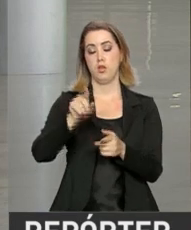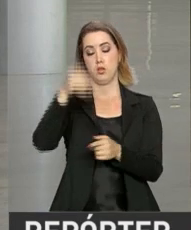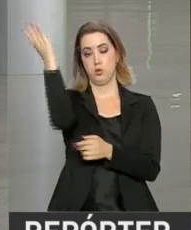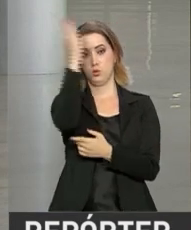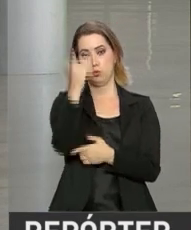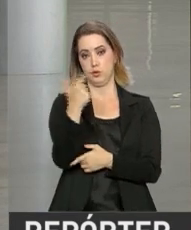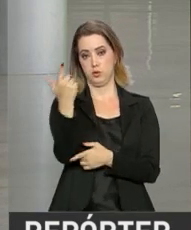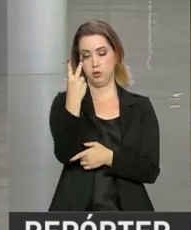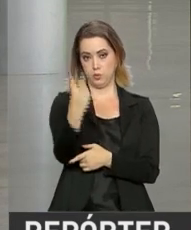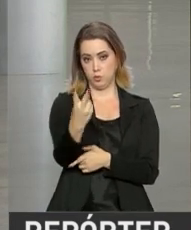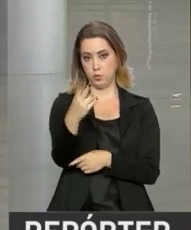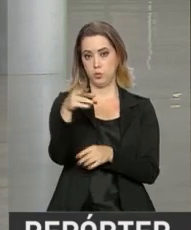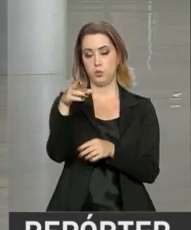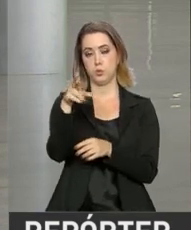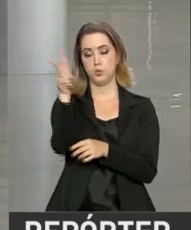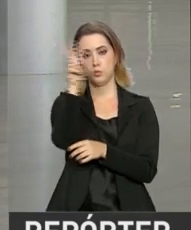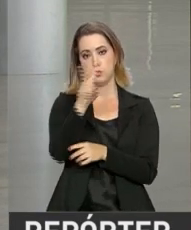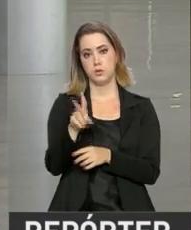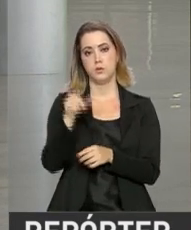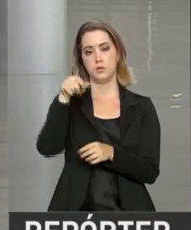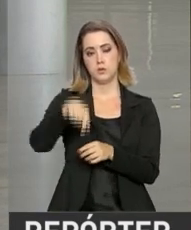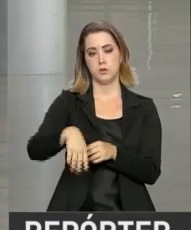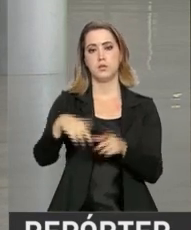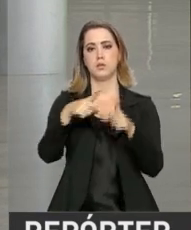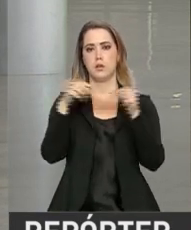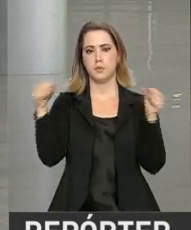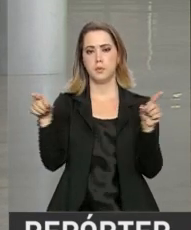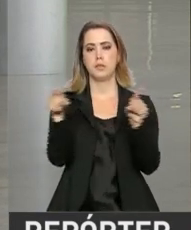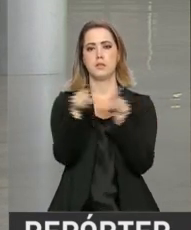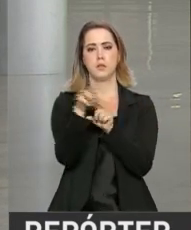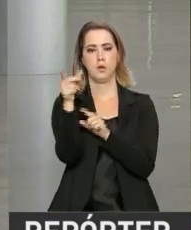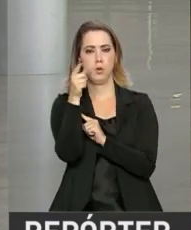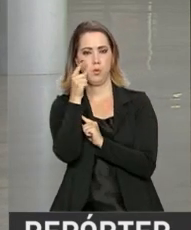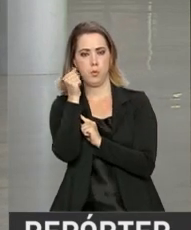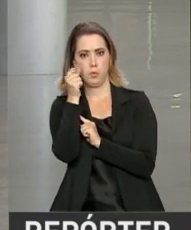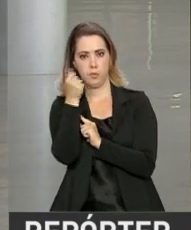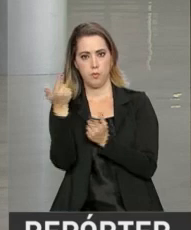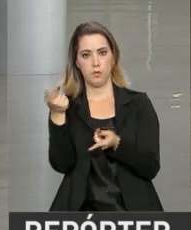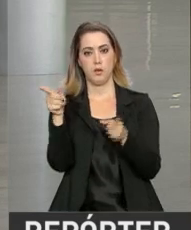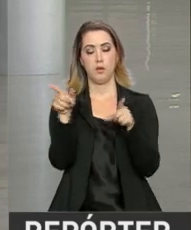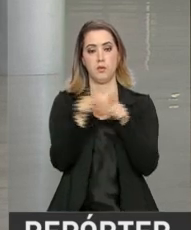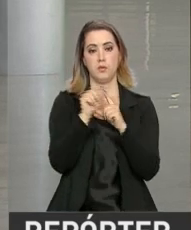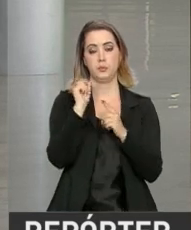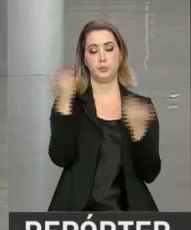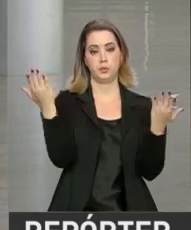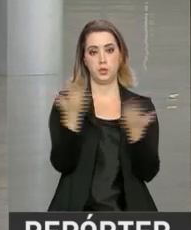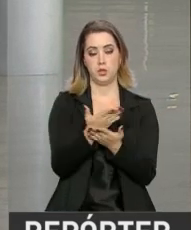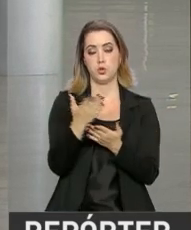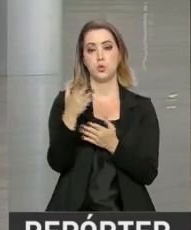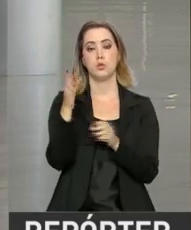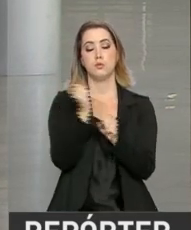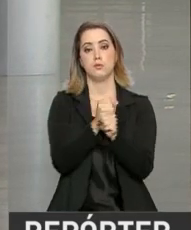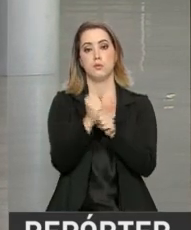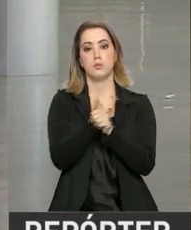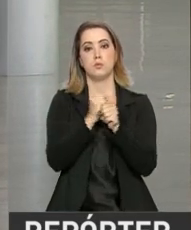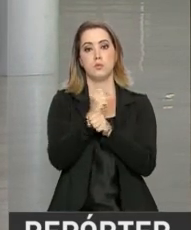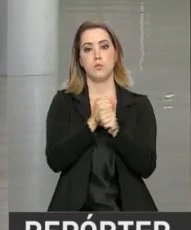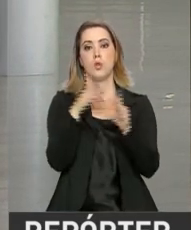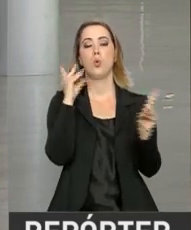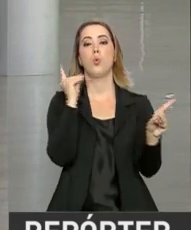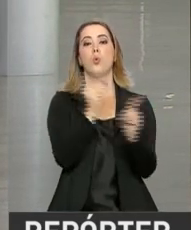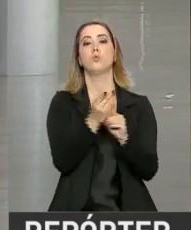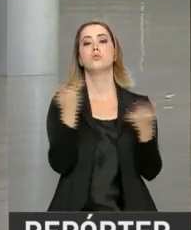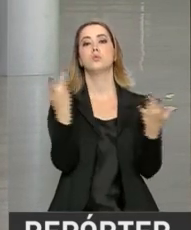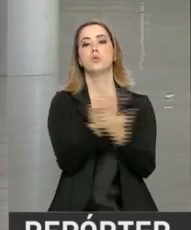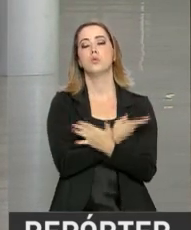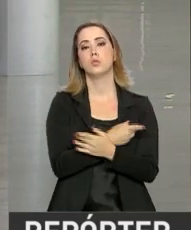em 2014 em Fortaleza, no Ceará. Neste ano, o encontro ocorre na cidade de Goa, na Índia, nos dias 15 e 16